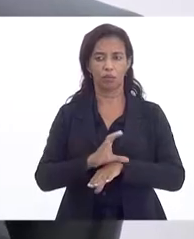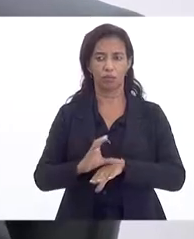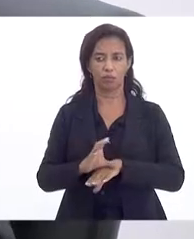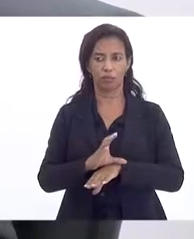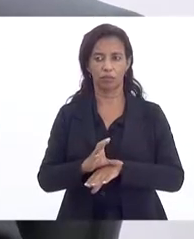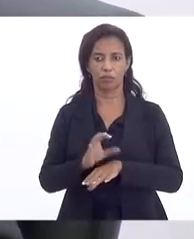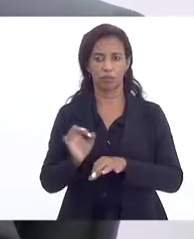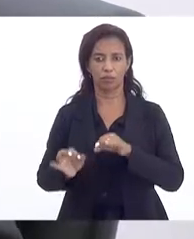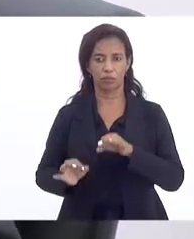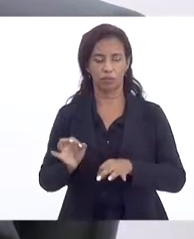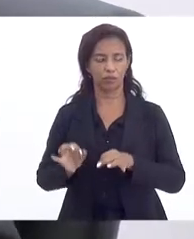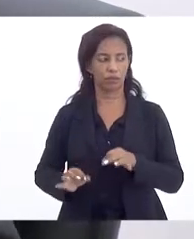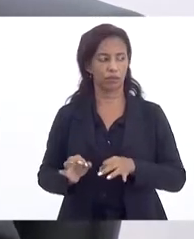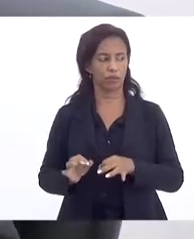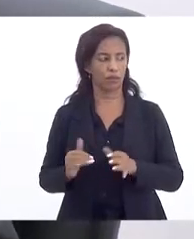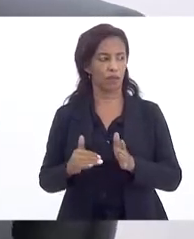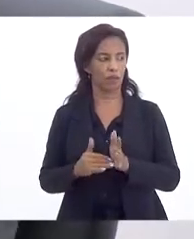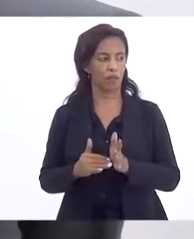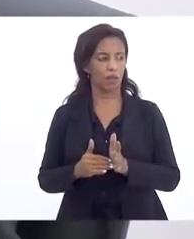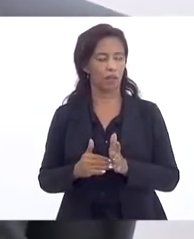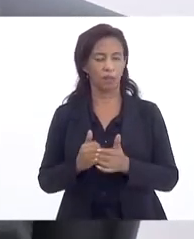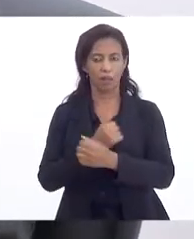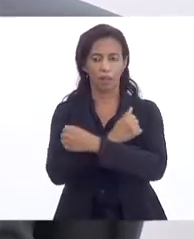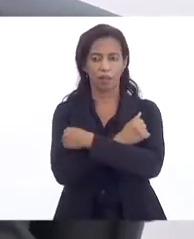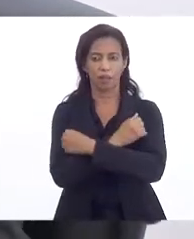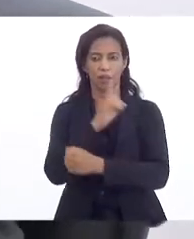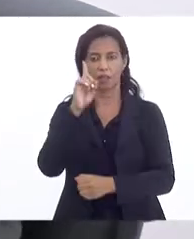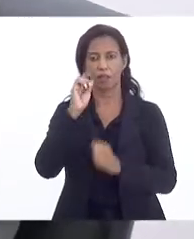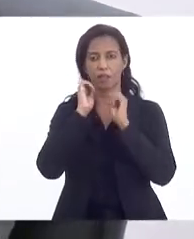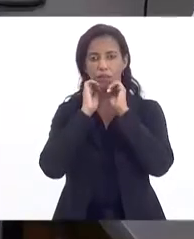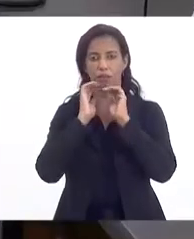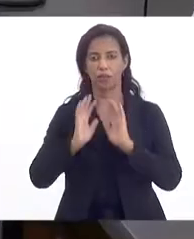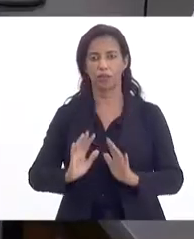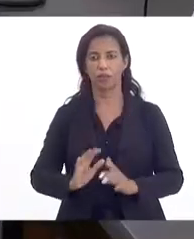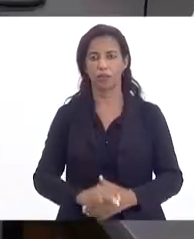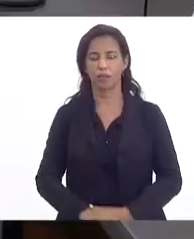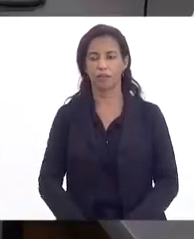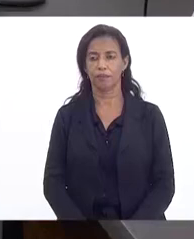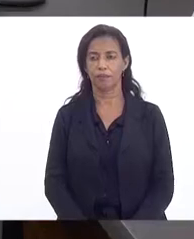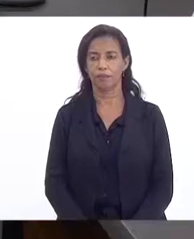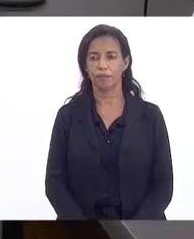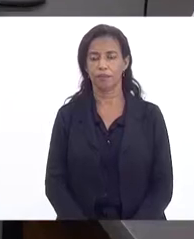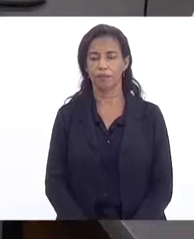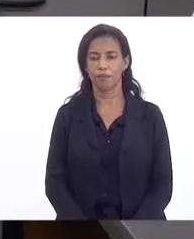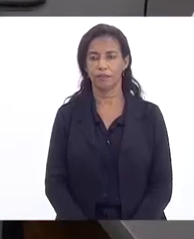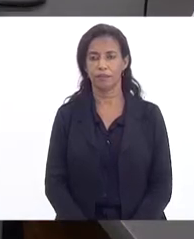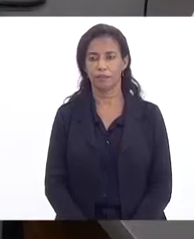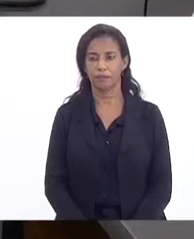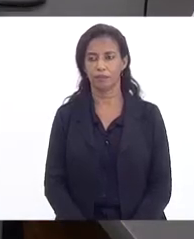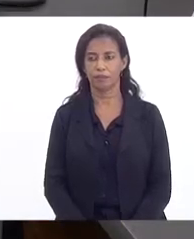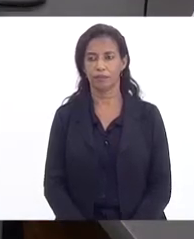Comissão de Constituição e Justiça. Até o plenário. Um abraço a todos, que Deus nos abençoe. Abraço.